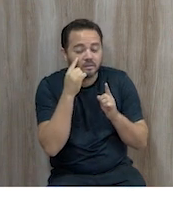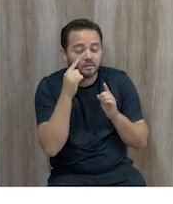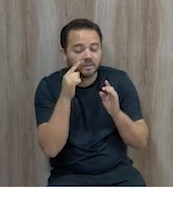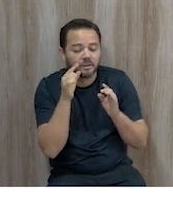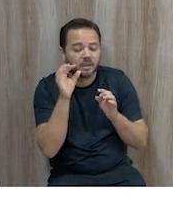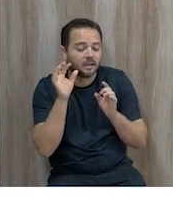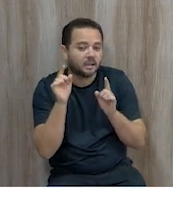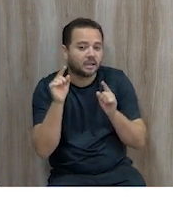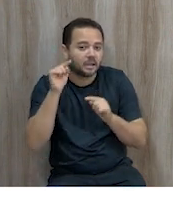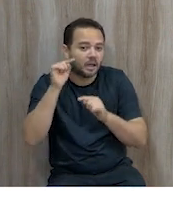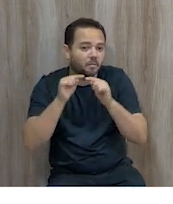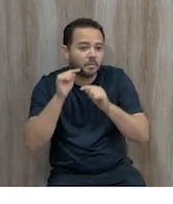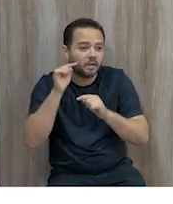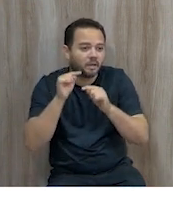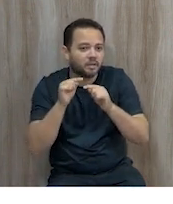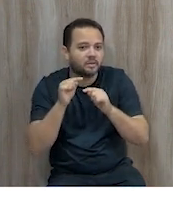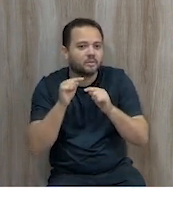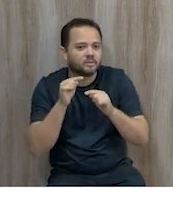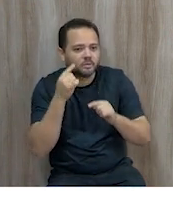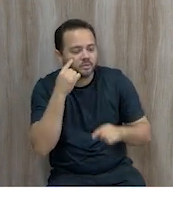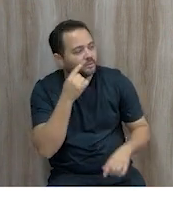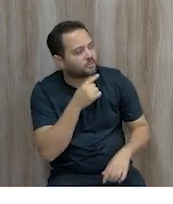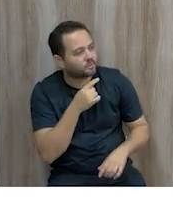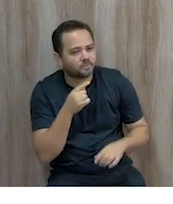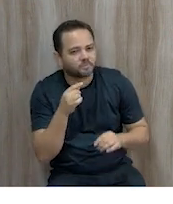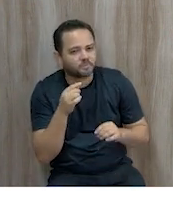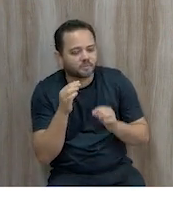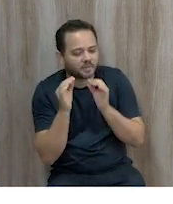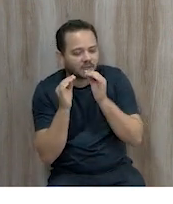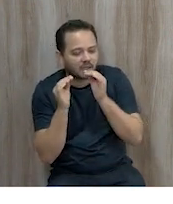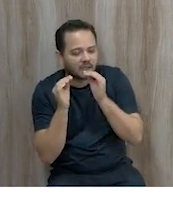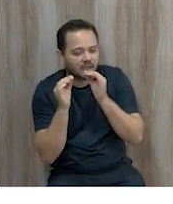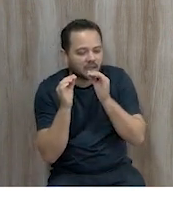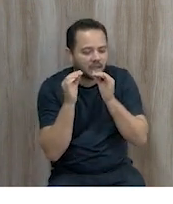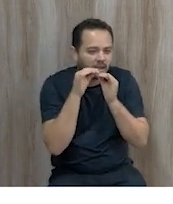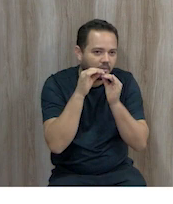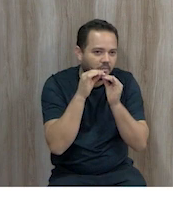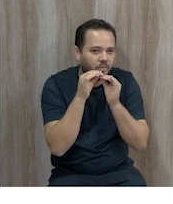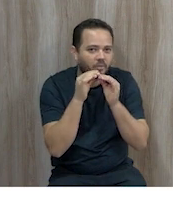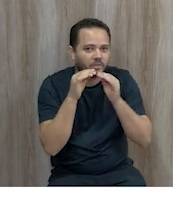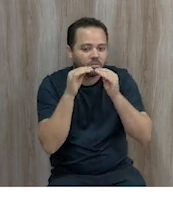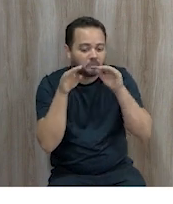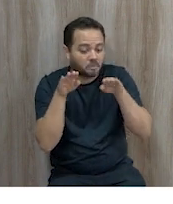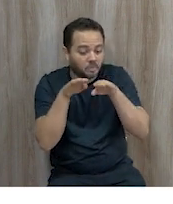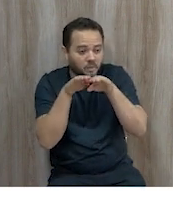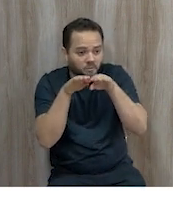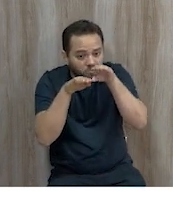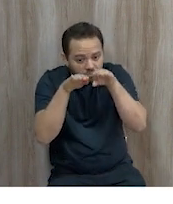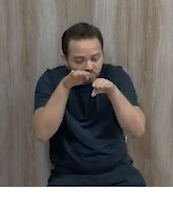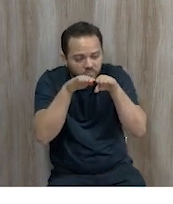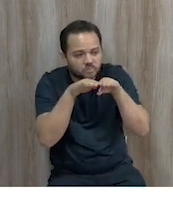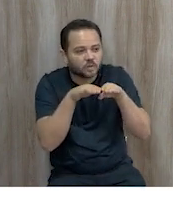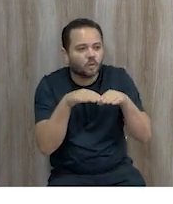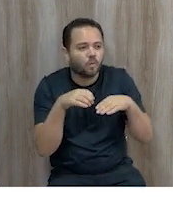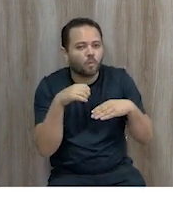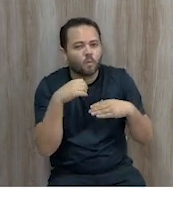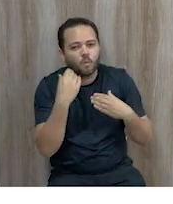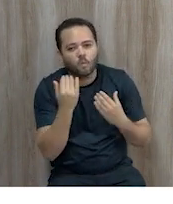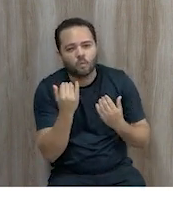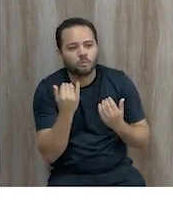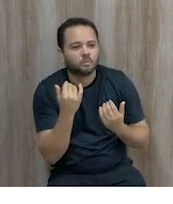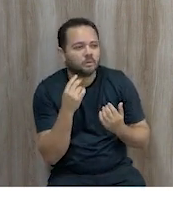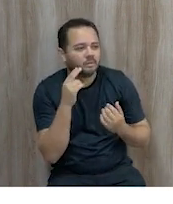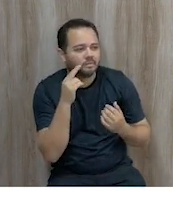dente e passa esse tamanho, né, essa medida, para o dente que a gente está trabalhando. Ou, muitas vezes, a gente usa como parâmetro um